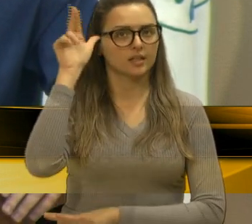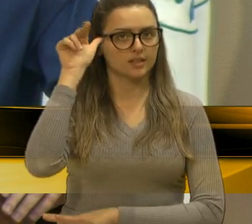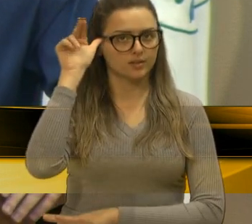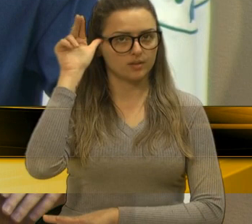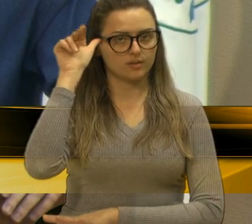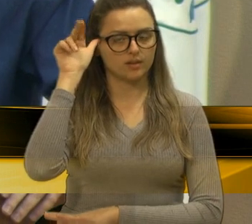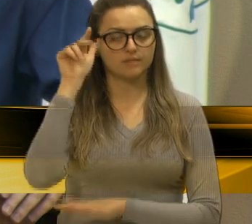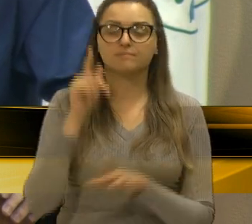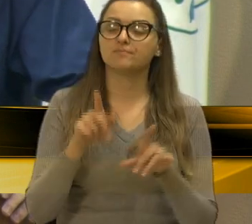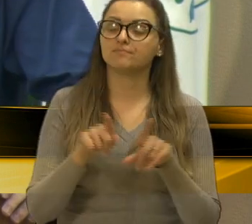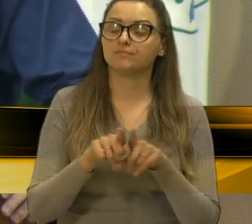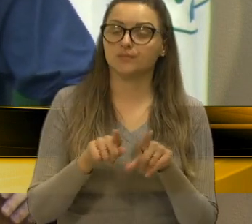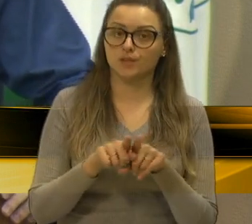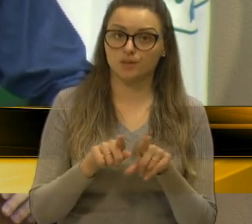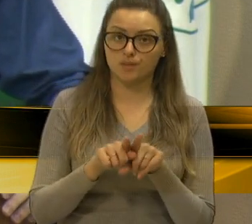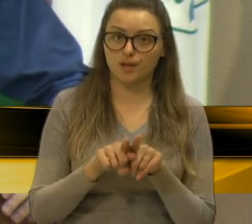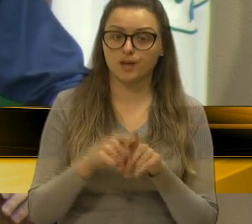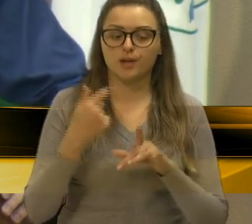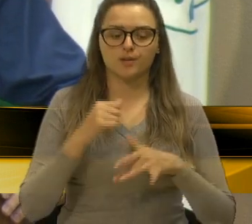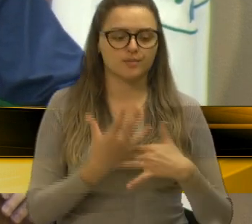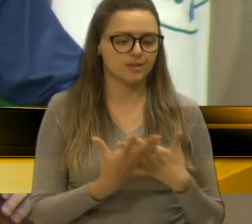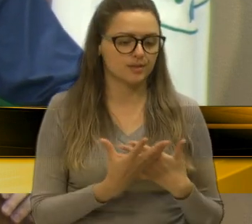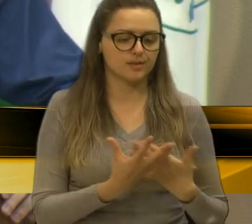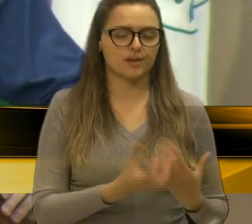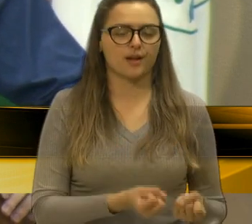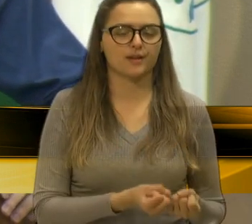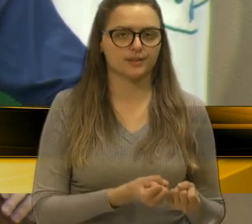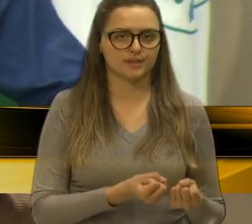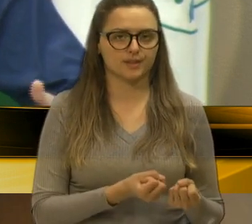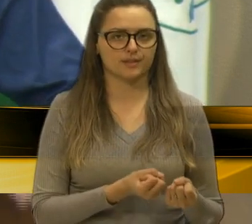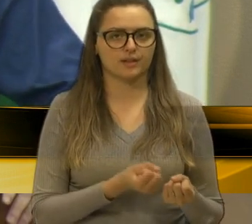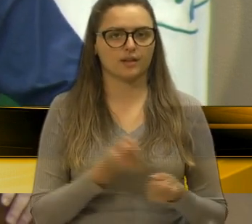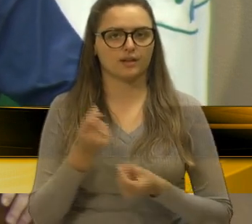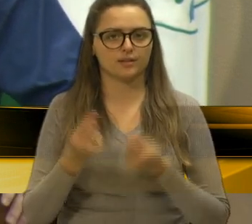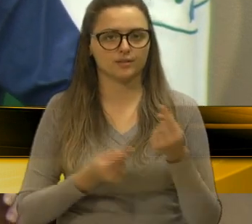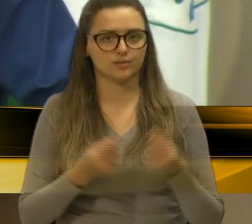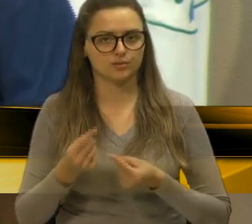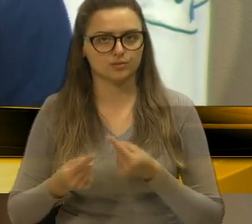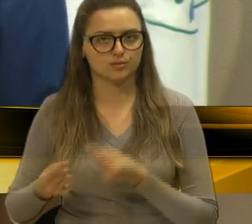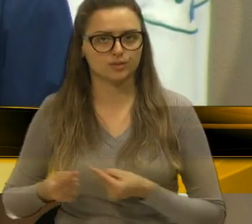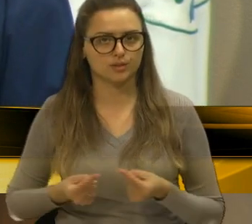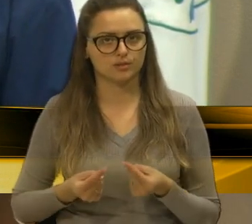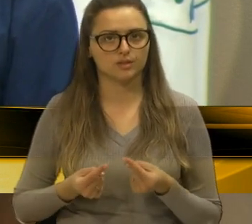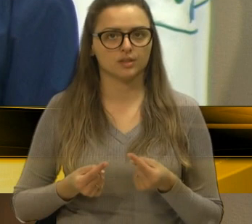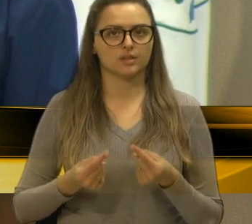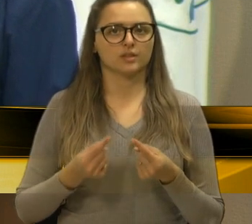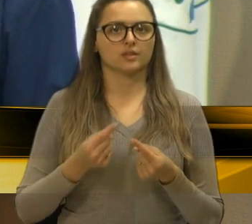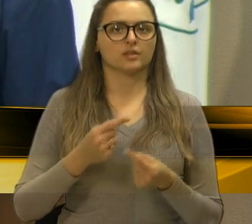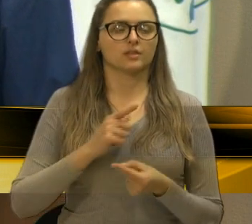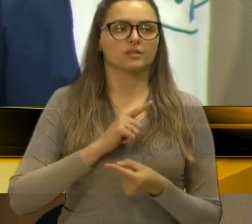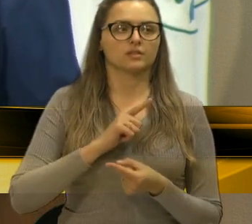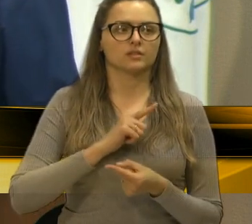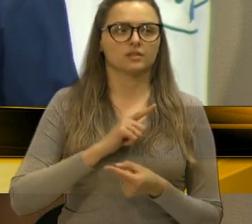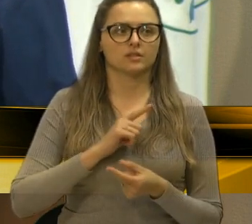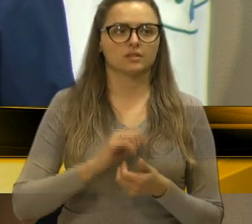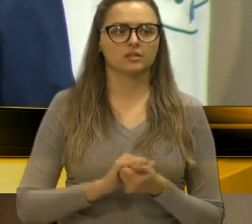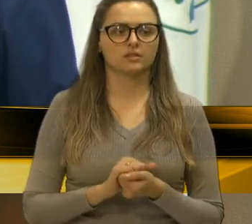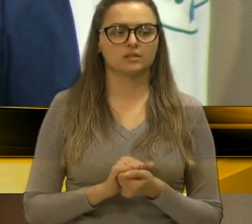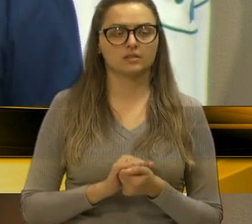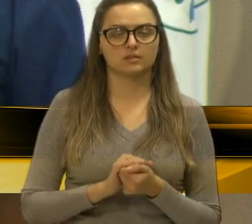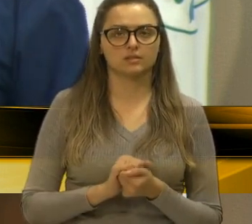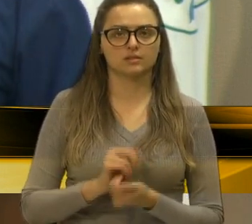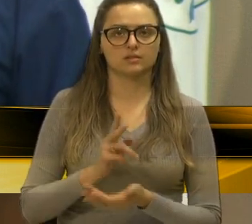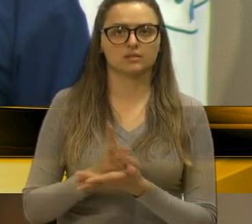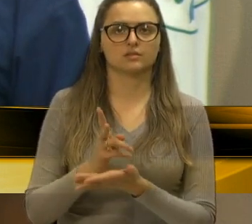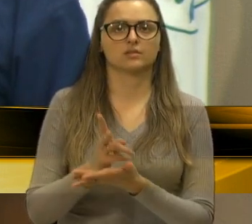que muitas vezes engolir a diversas situações e sem poder rebater a isso. Cada vez mais